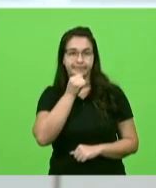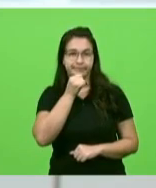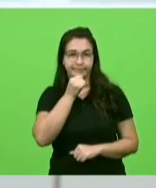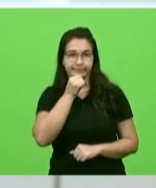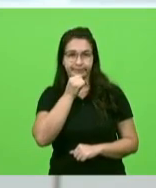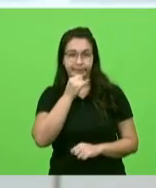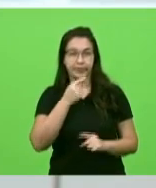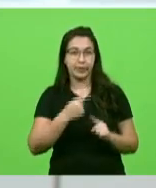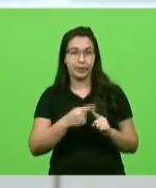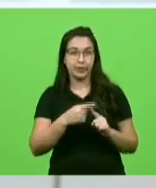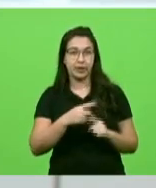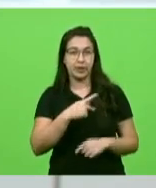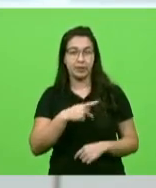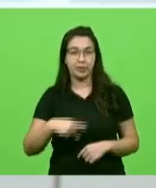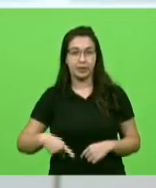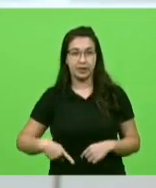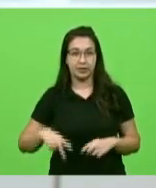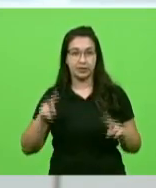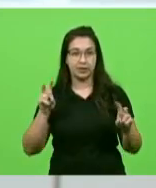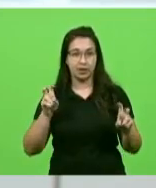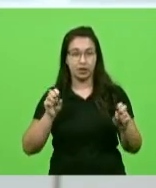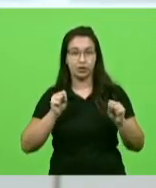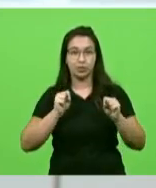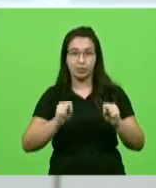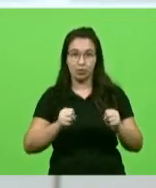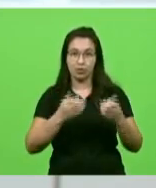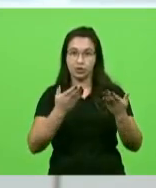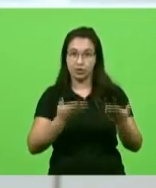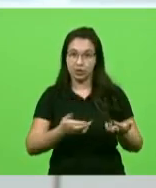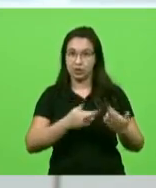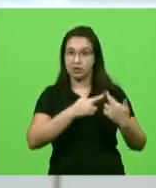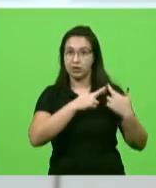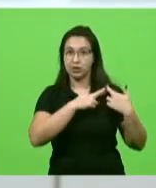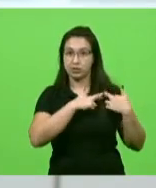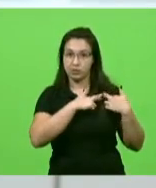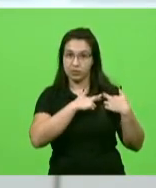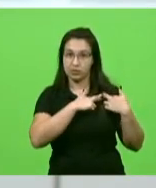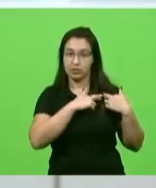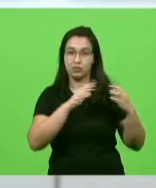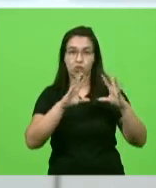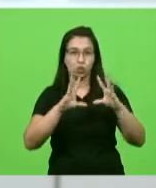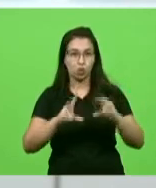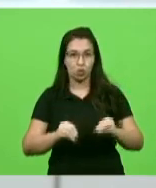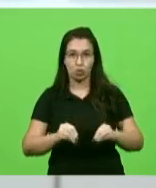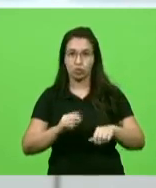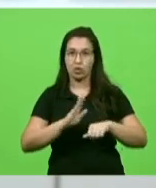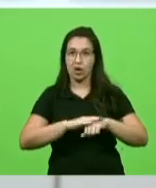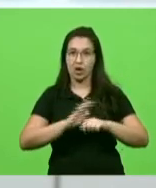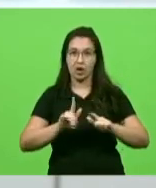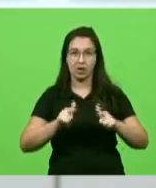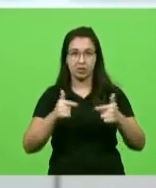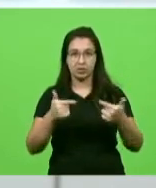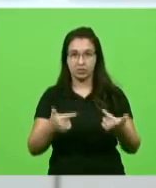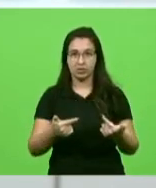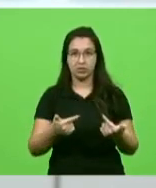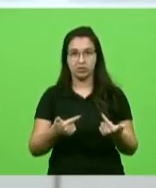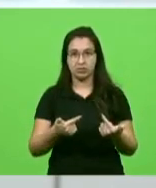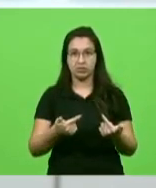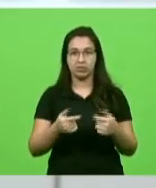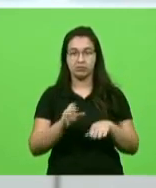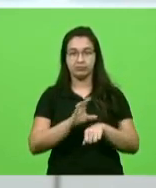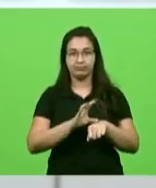pois o presidente "poderá ser responsabilizado por a por todos os atos atentatórios da